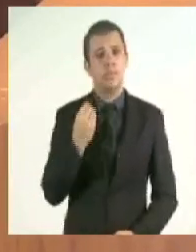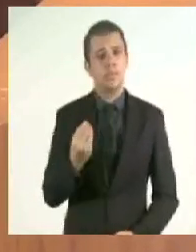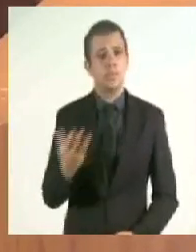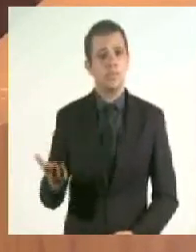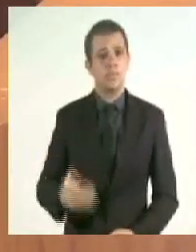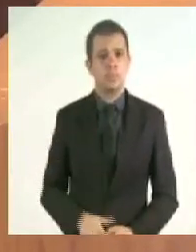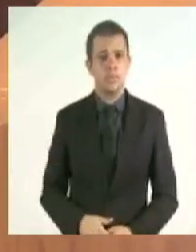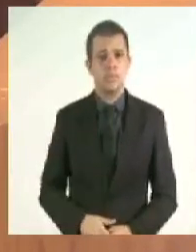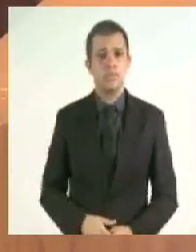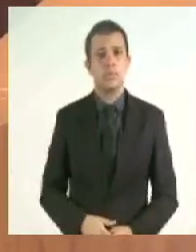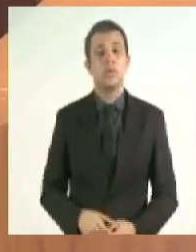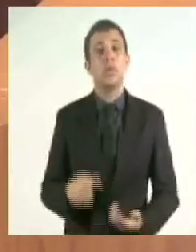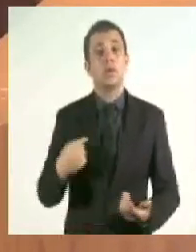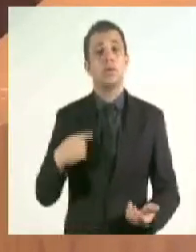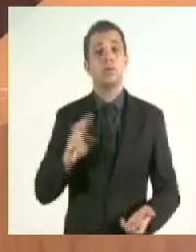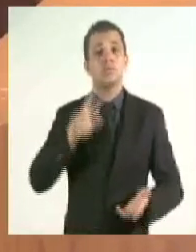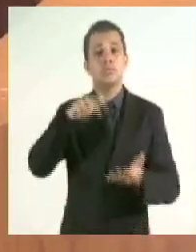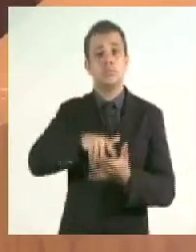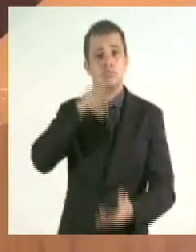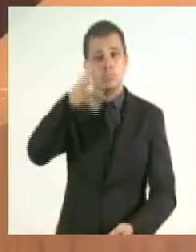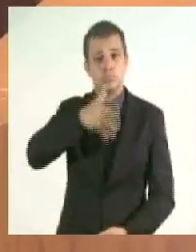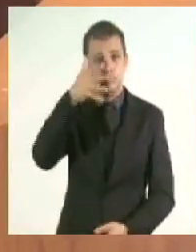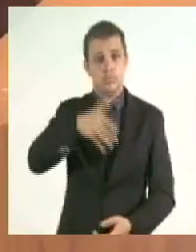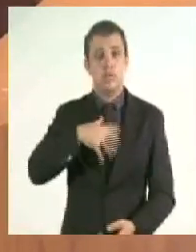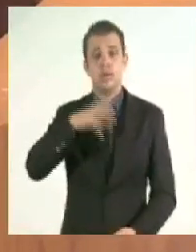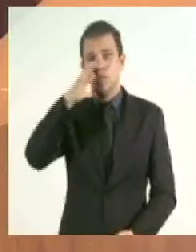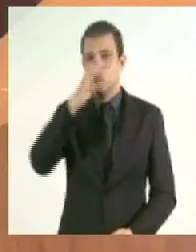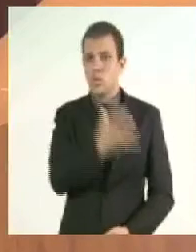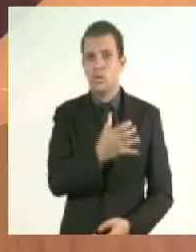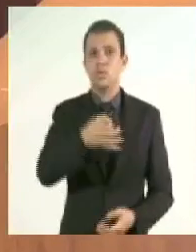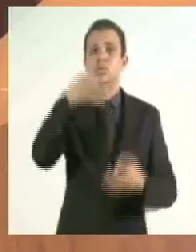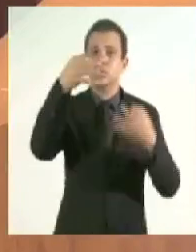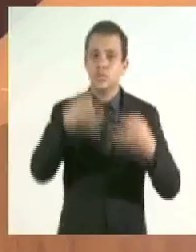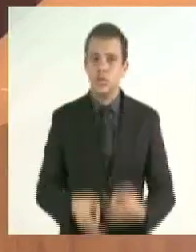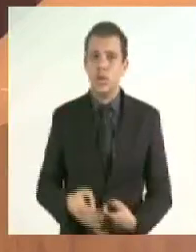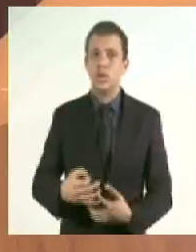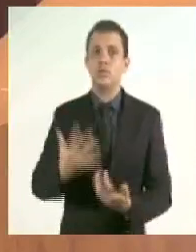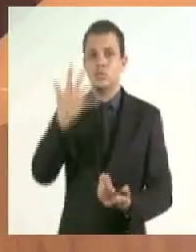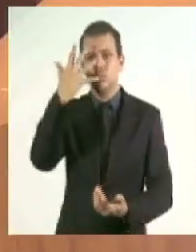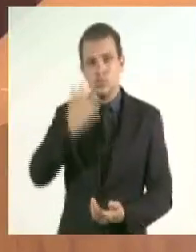essa tribuna para fazer acusações sérias, acusações com documentos,